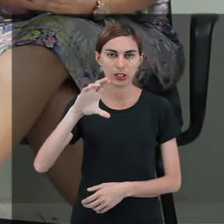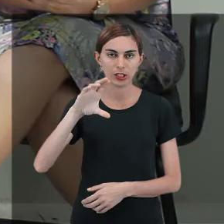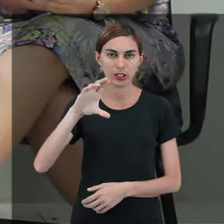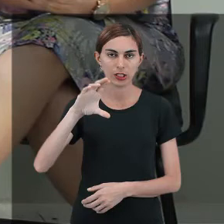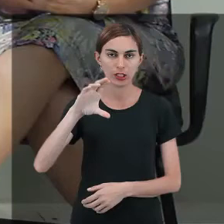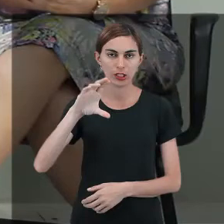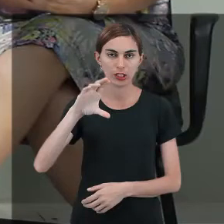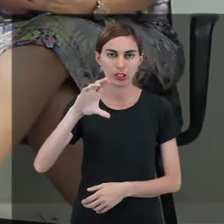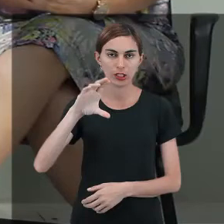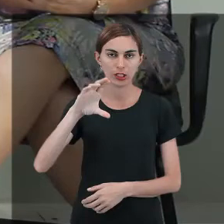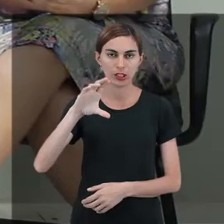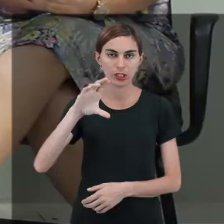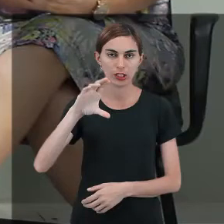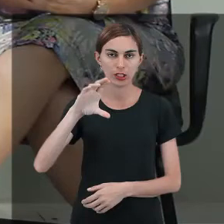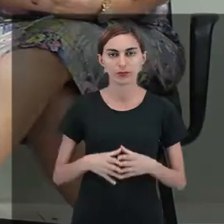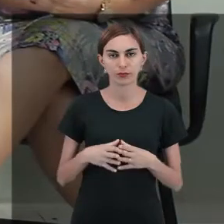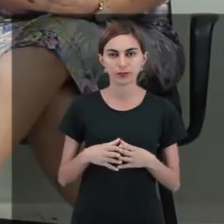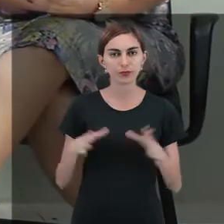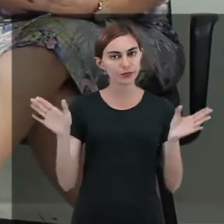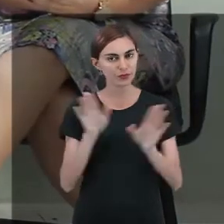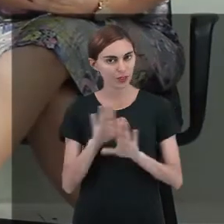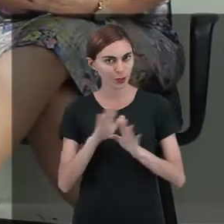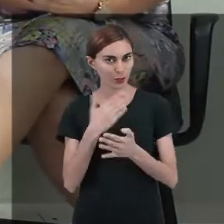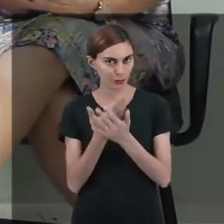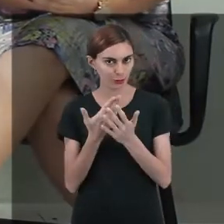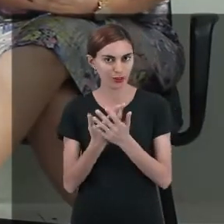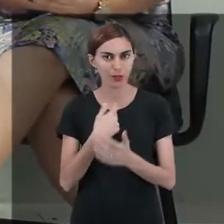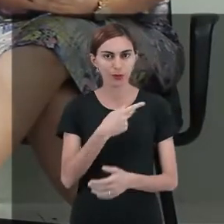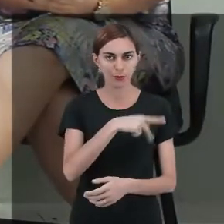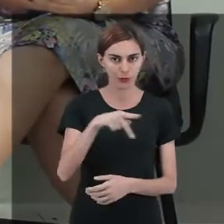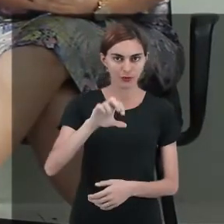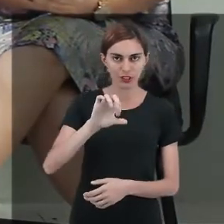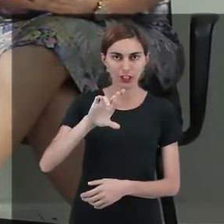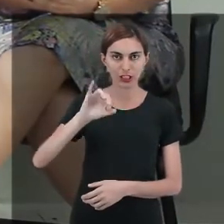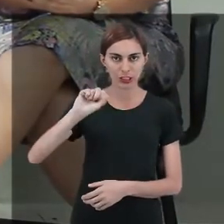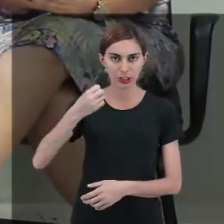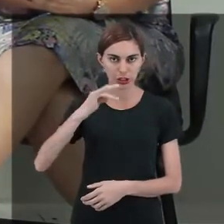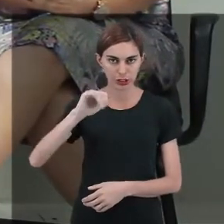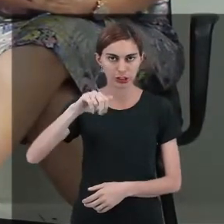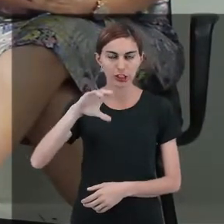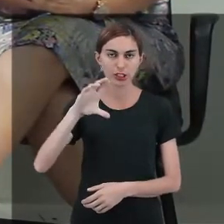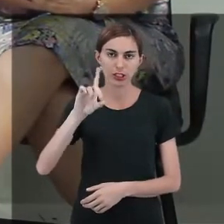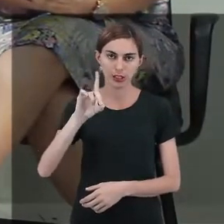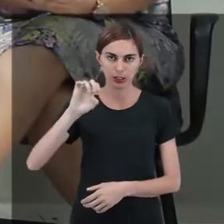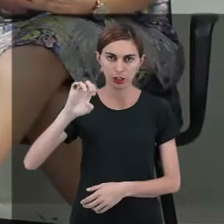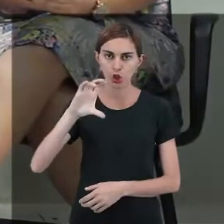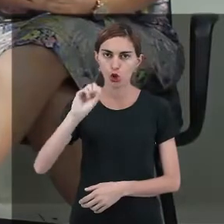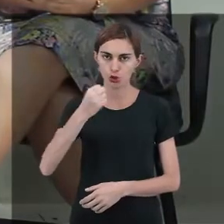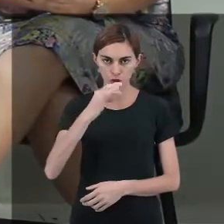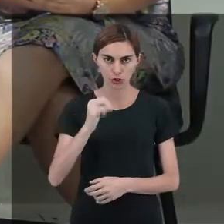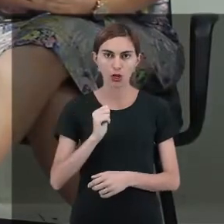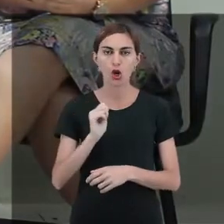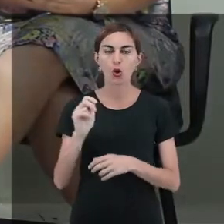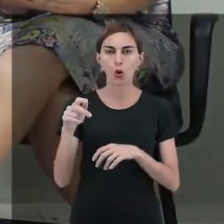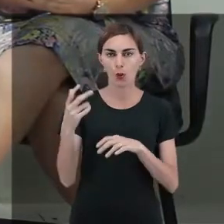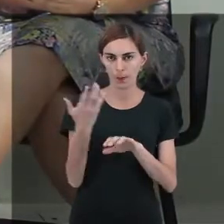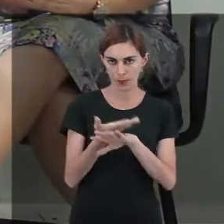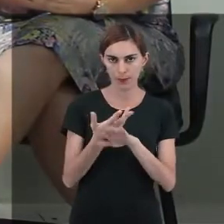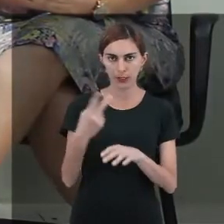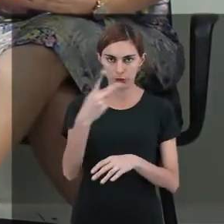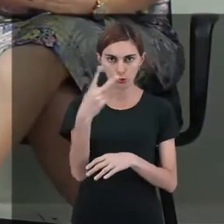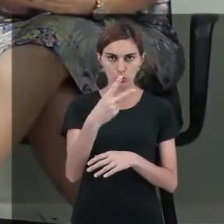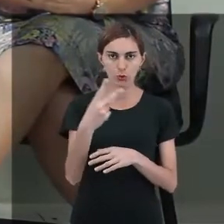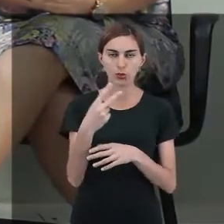marinho, está com o celular na mão. Olá, estudante, eu sou a professora Cristiane Costa. Estamos iniciando a competência 2 da disciplina